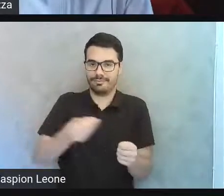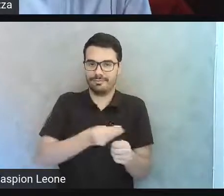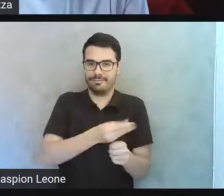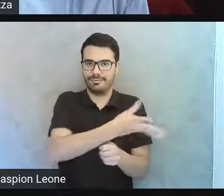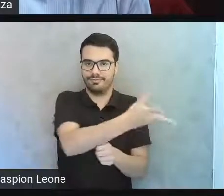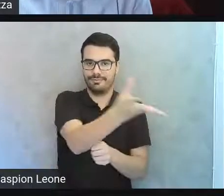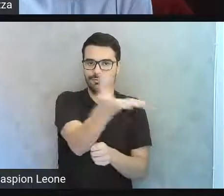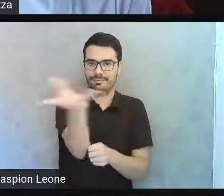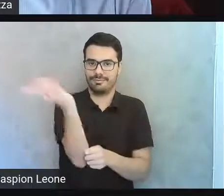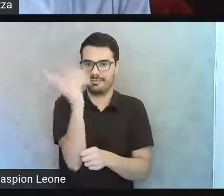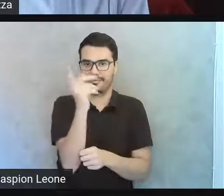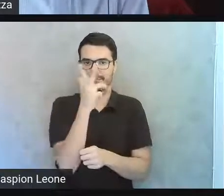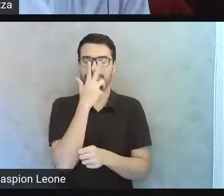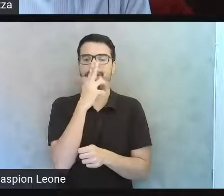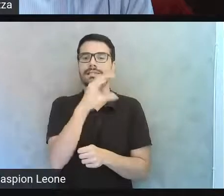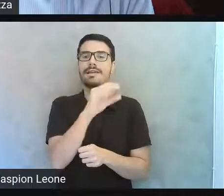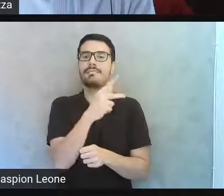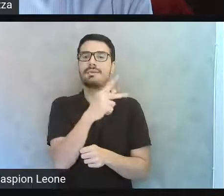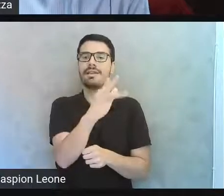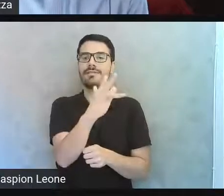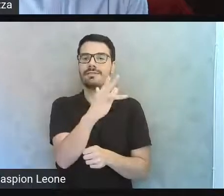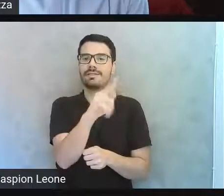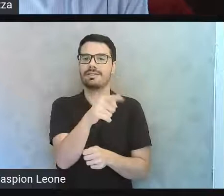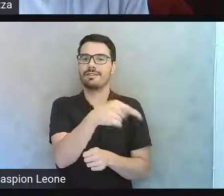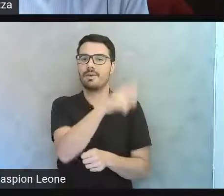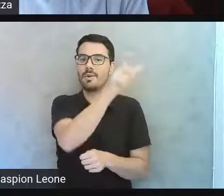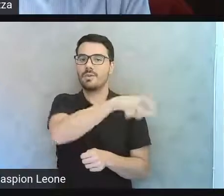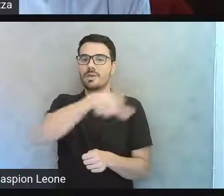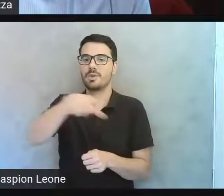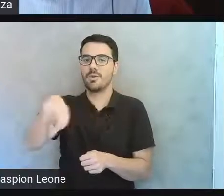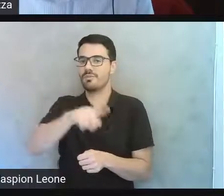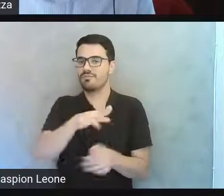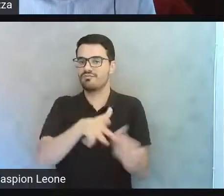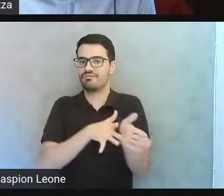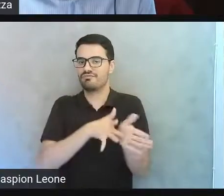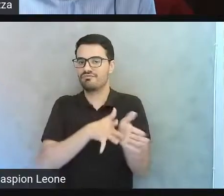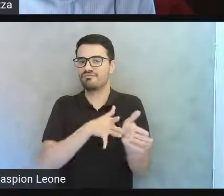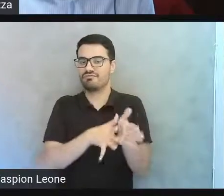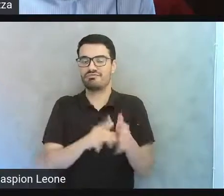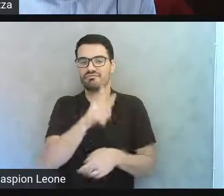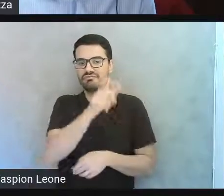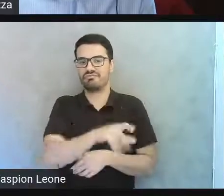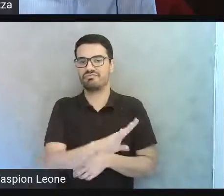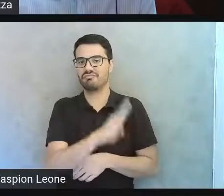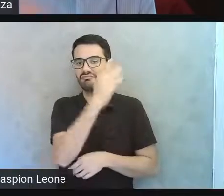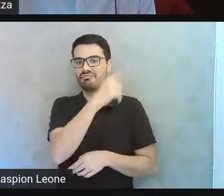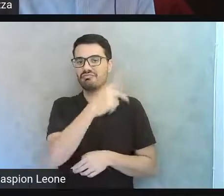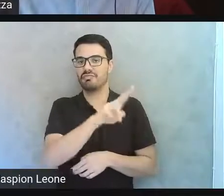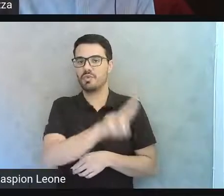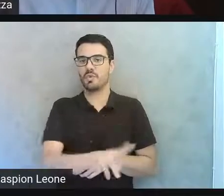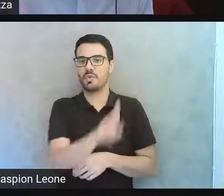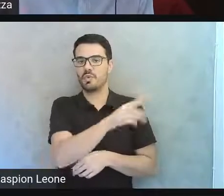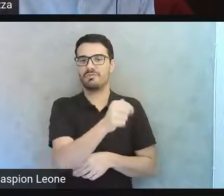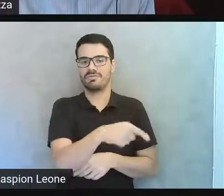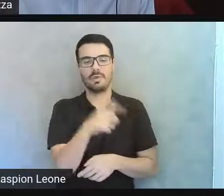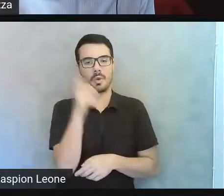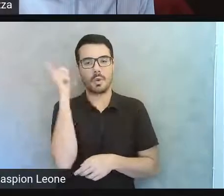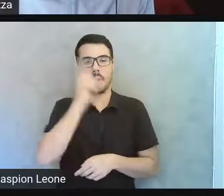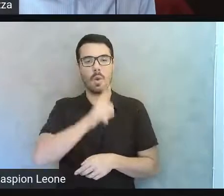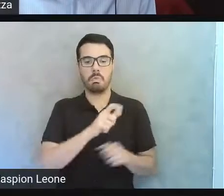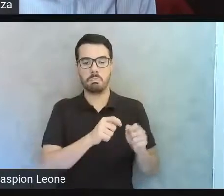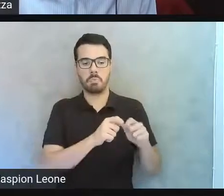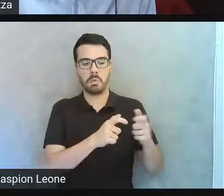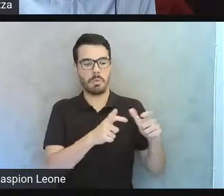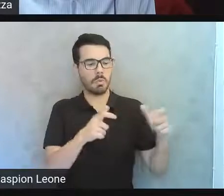miríade aí de CPFs aí para viabilizar esse sistema, para inflar o